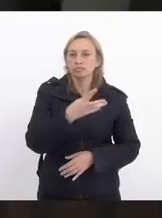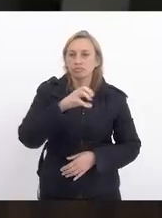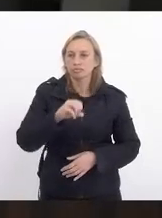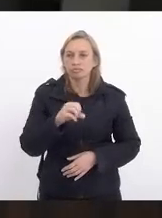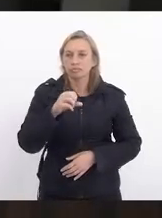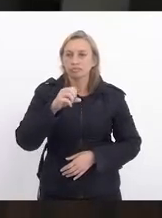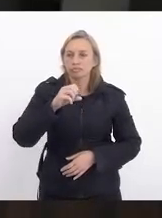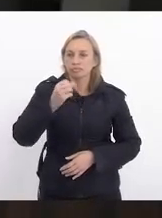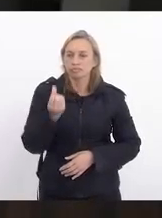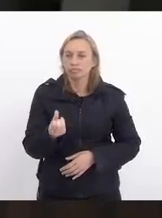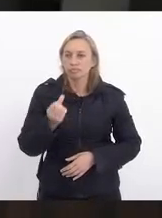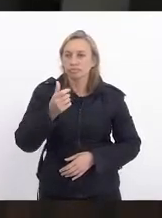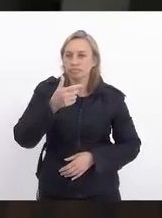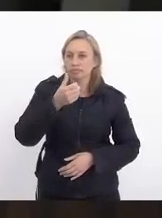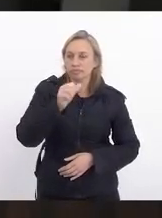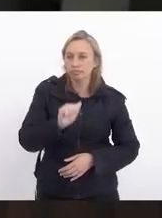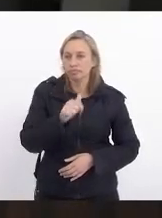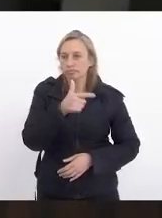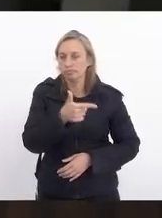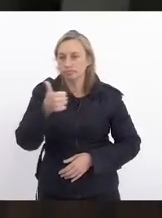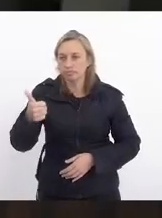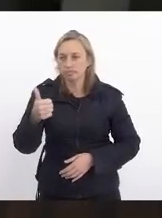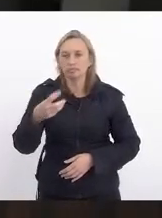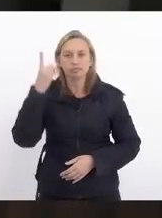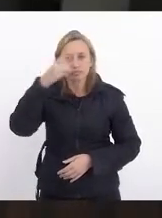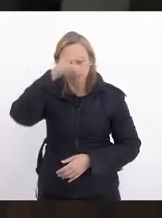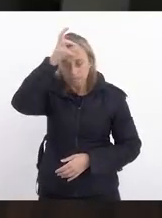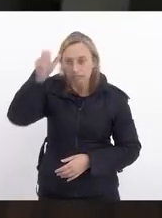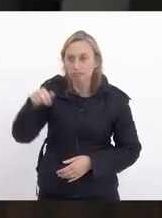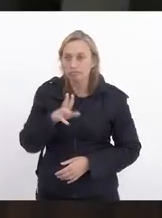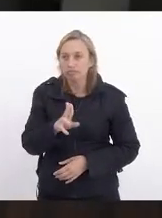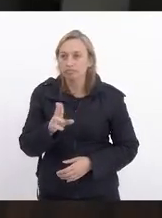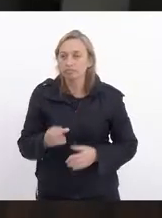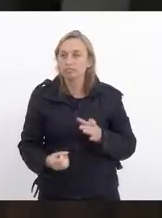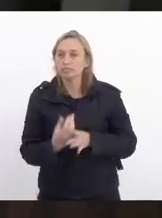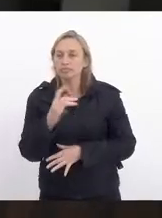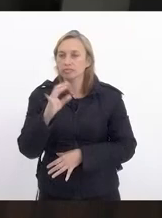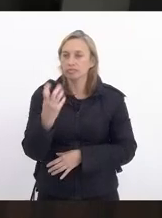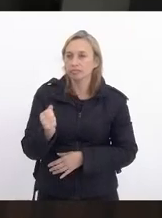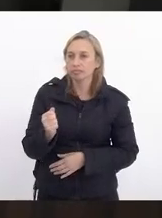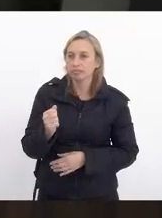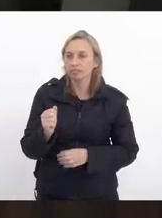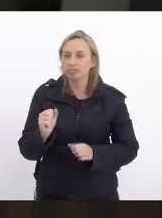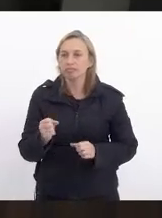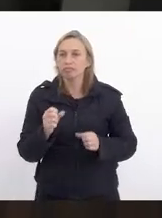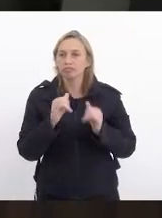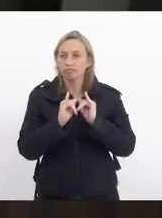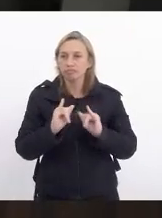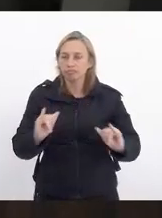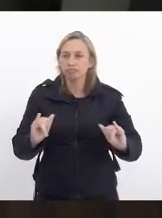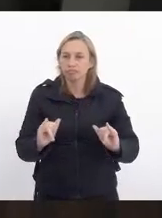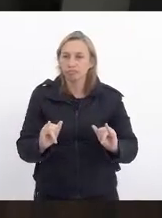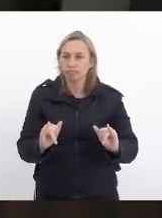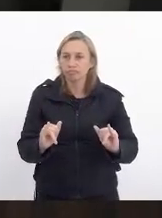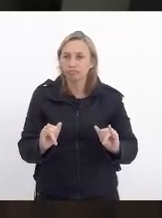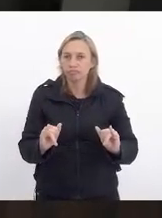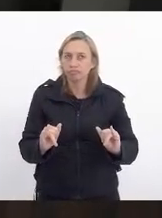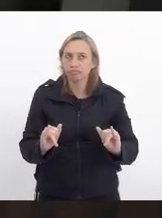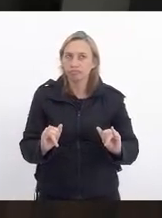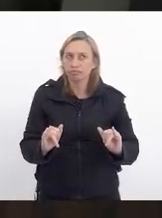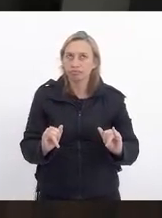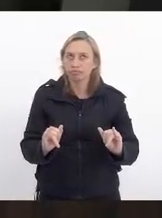4040 656 ad21 de autoria da tia Ju que cria campanha de esclarecimento divulgação das cores